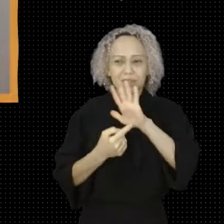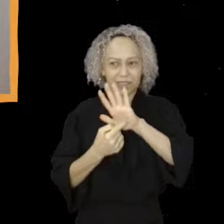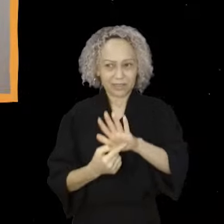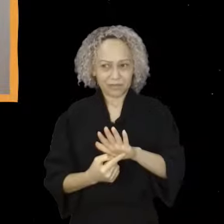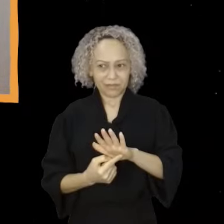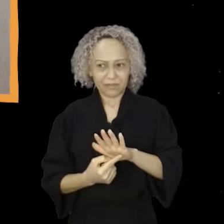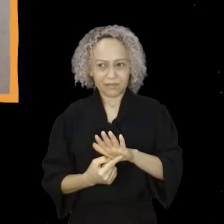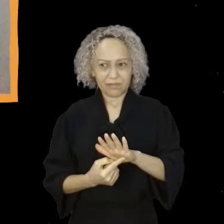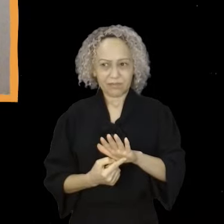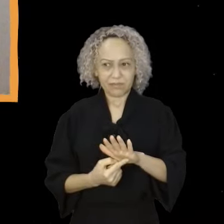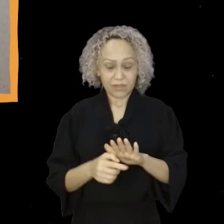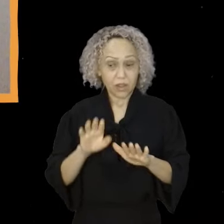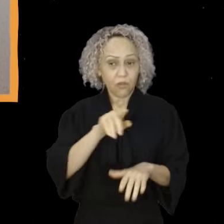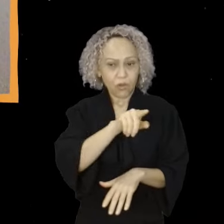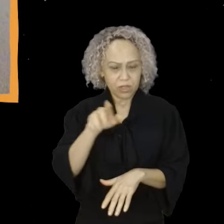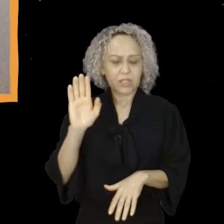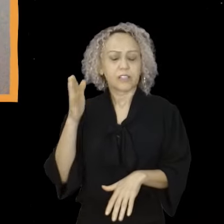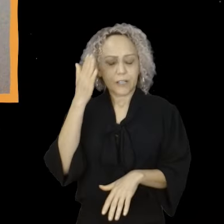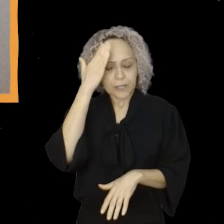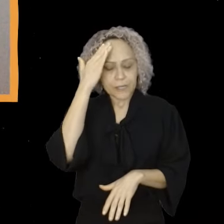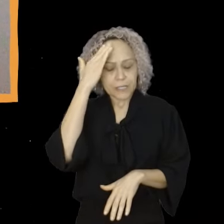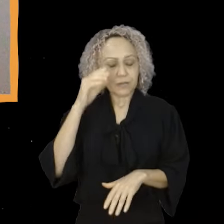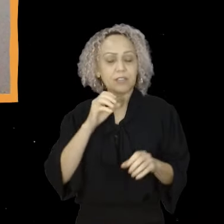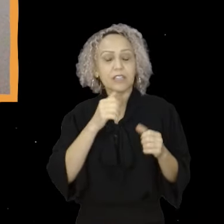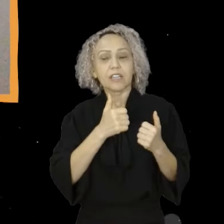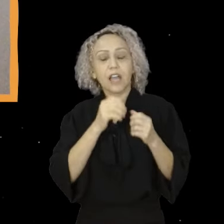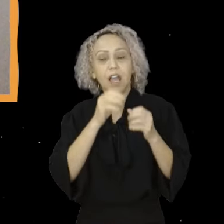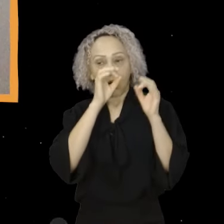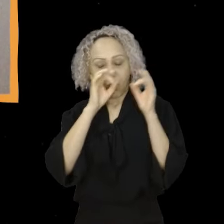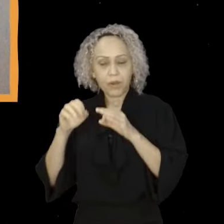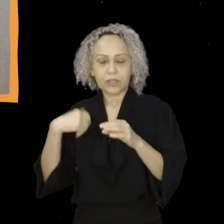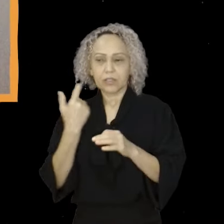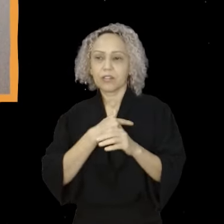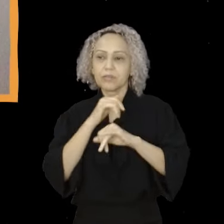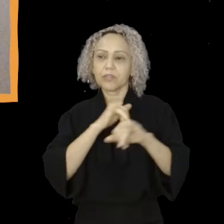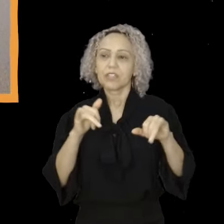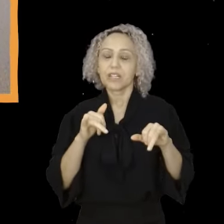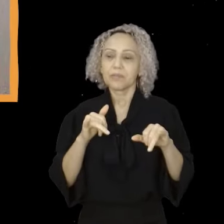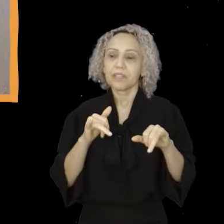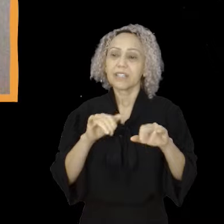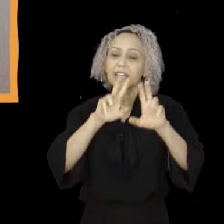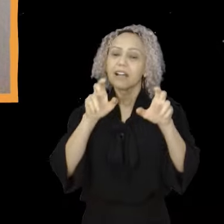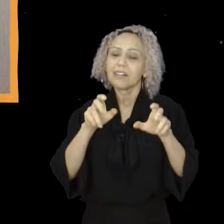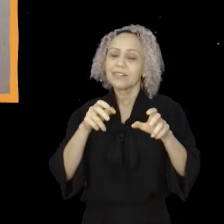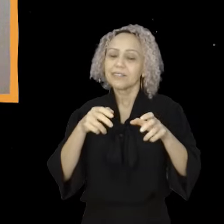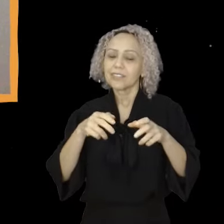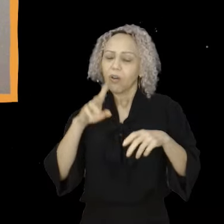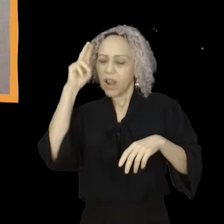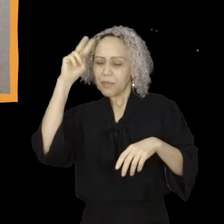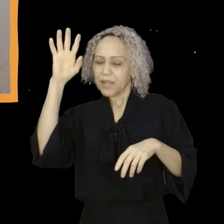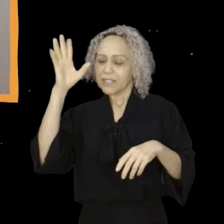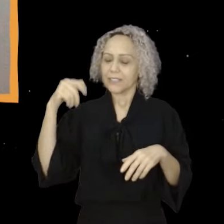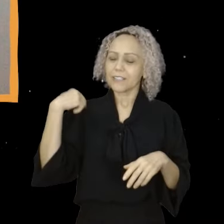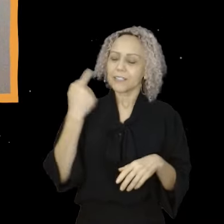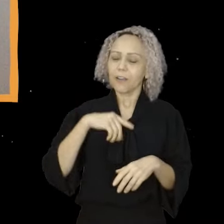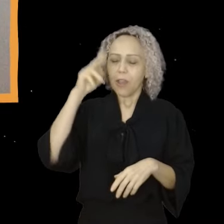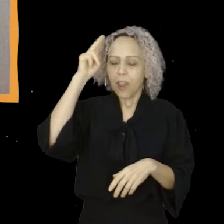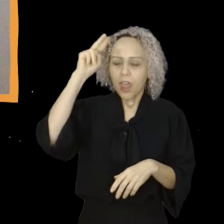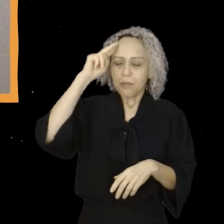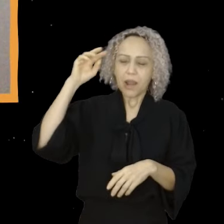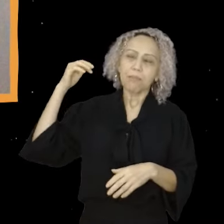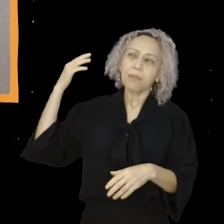Quem acompanha o nosso programa já sabe, do fundo do baú é o momento de trazer à tona verdadeiros tesouros de campanhas passadas. Como essa que a gente